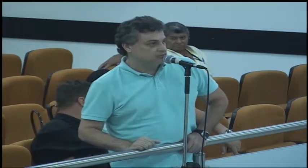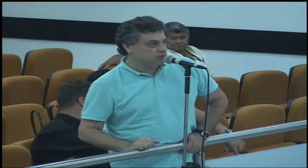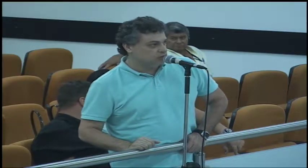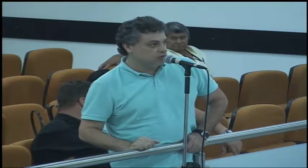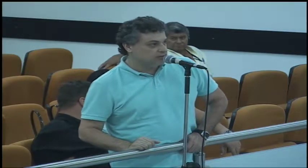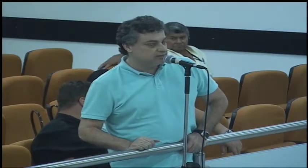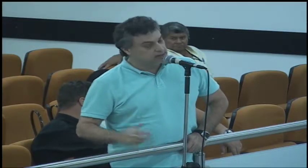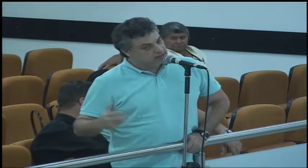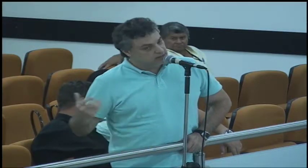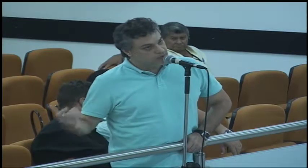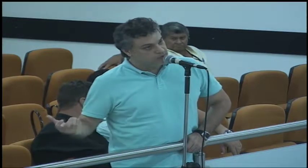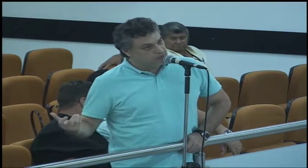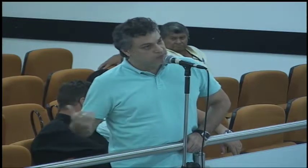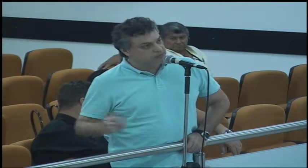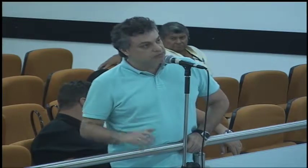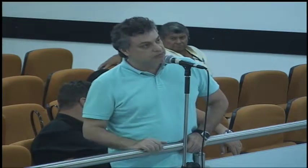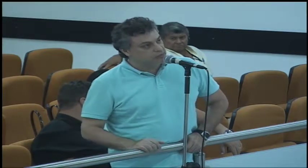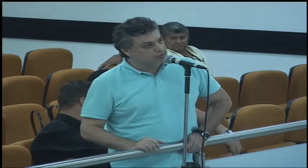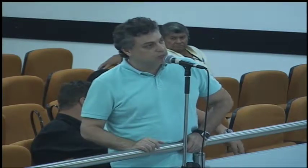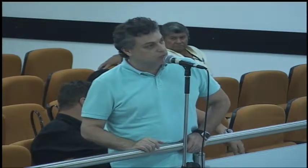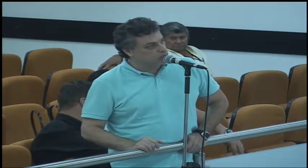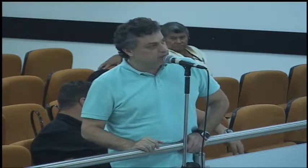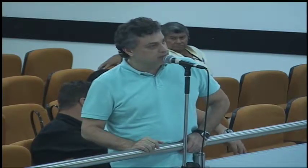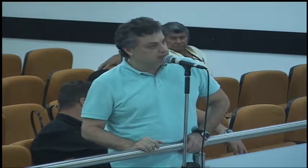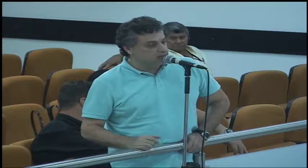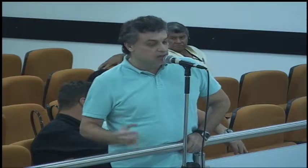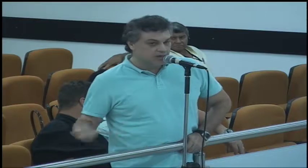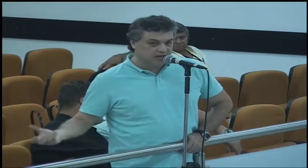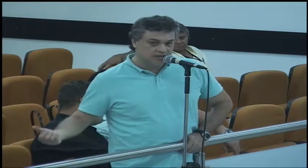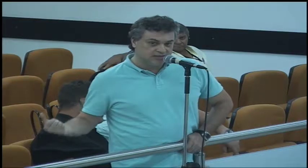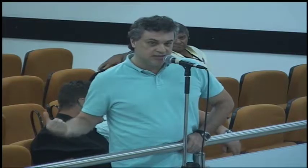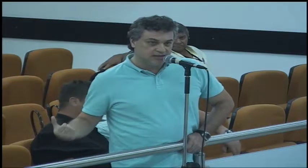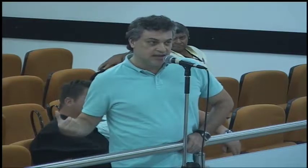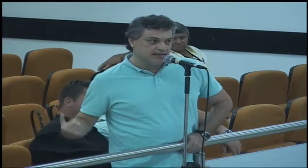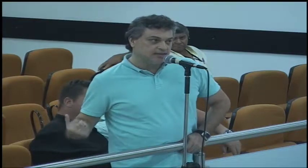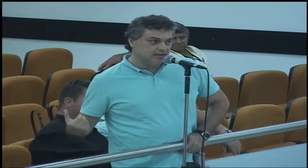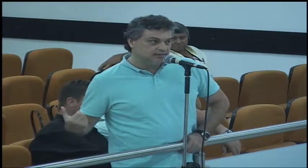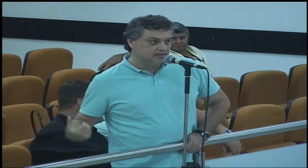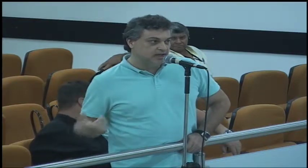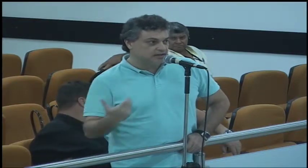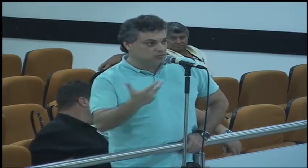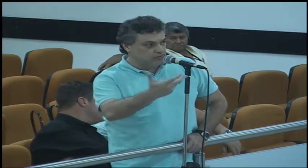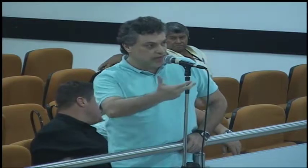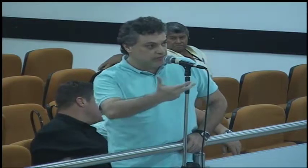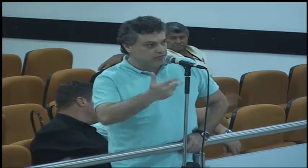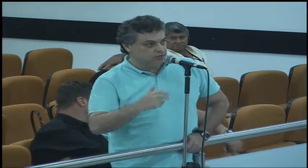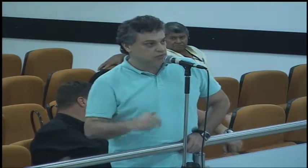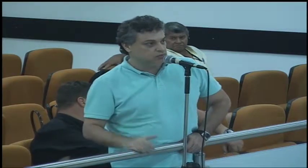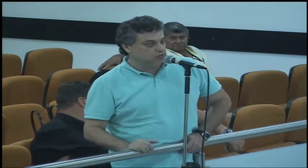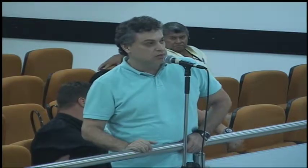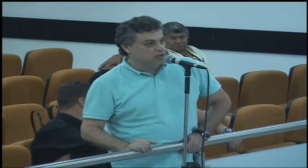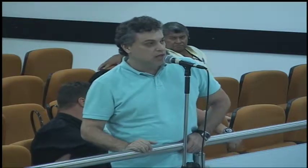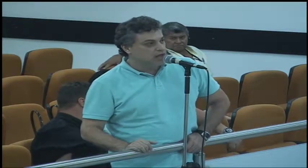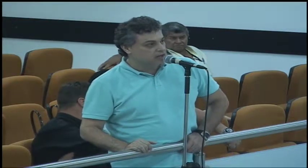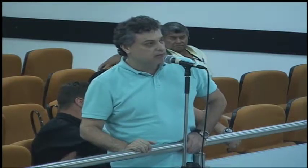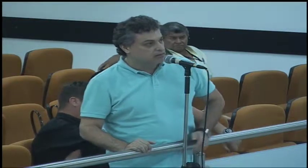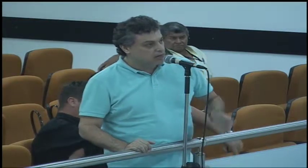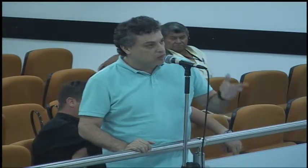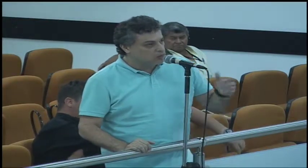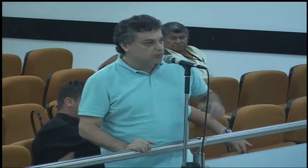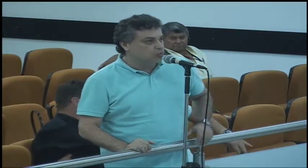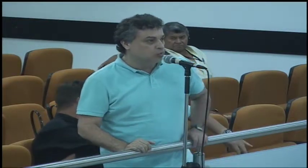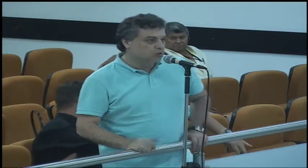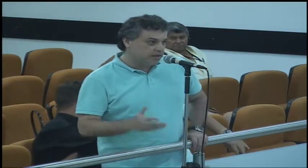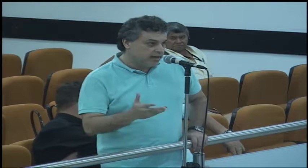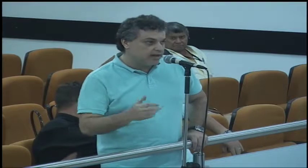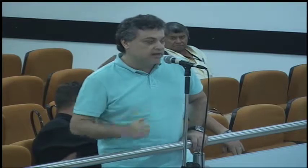dessas discussões. E, mais uma vez, reforçando o convite para que a gente estreite esse laço e leve isso ao